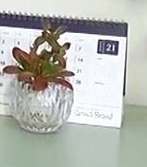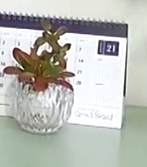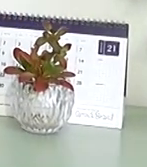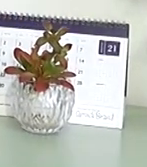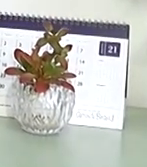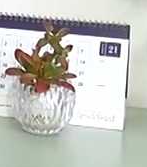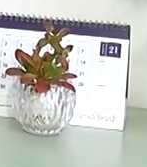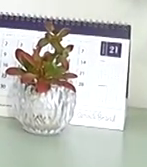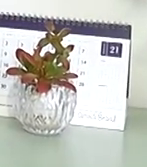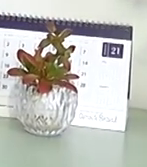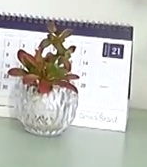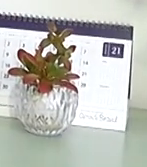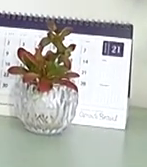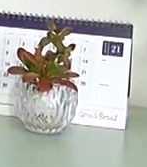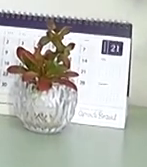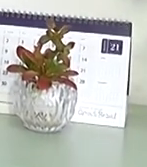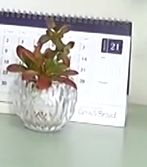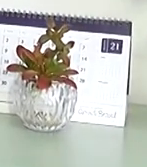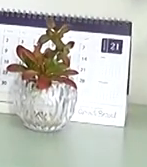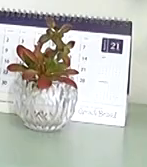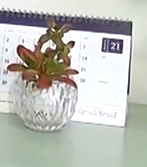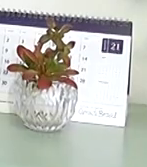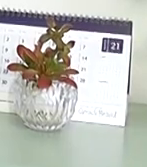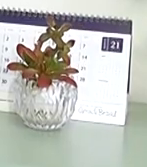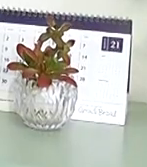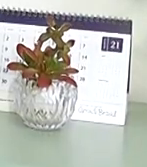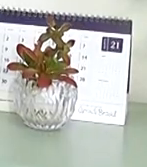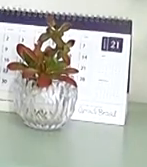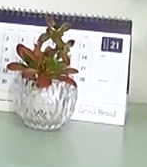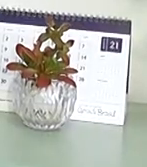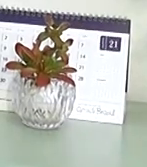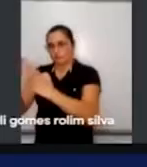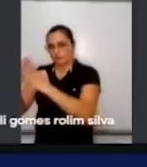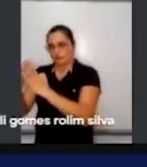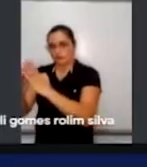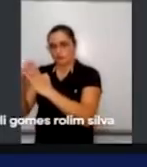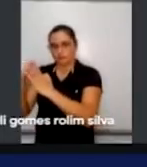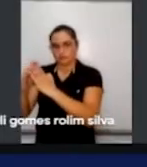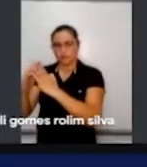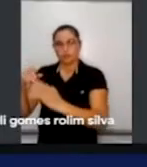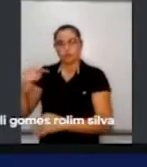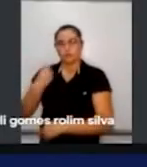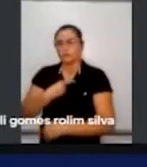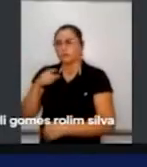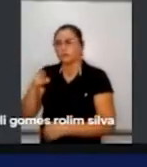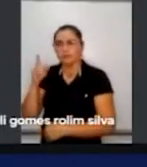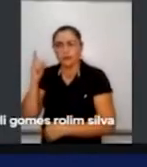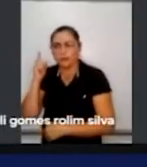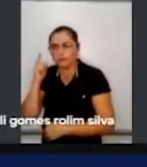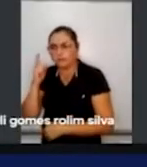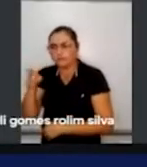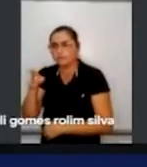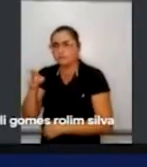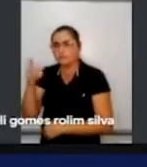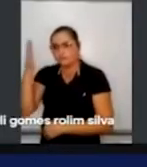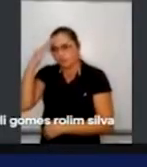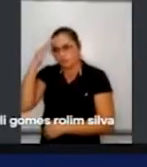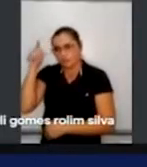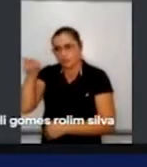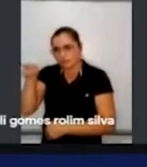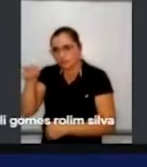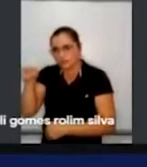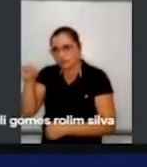oferecendo as palestras para a população em geral, não só para os professores. É de fundamental importância esse momento, pois